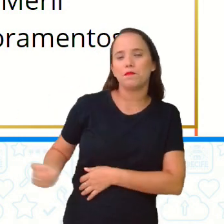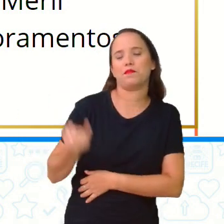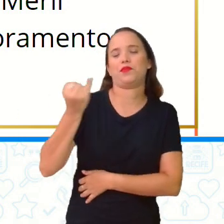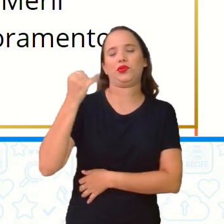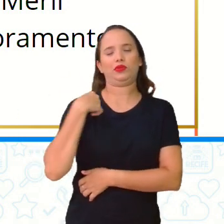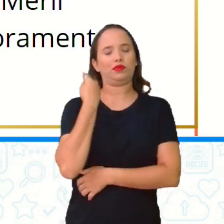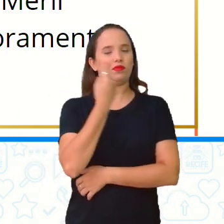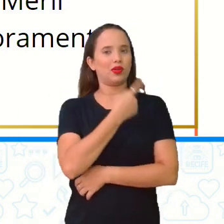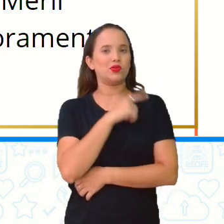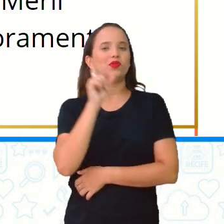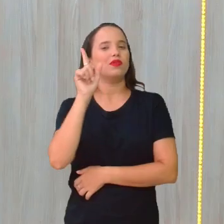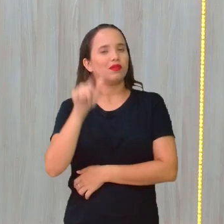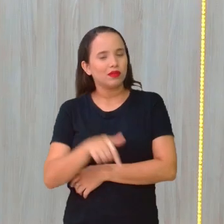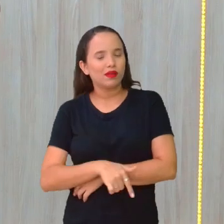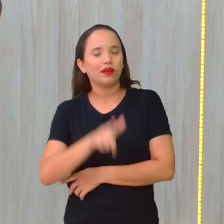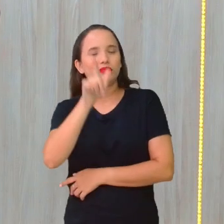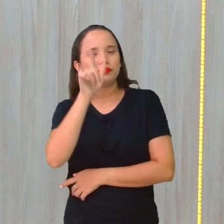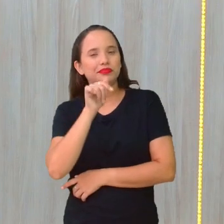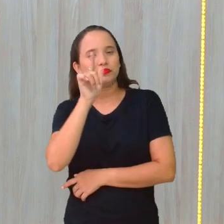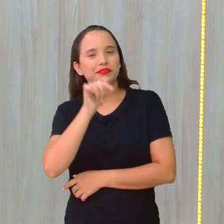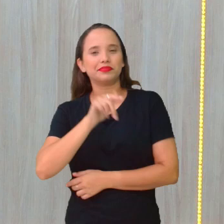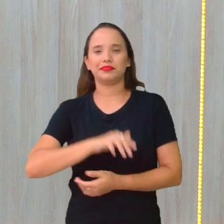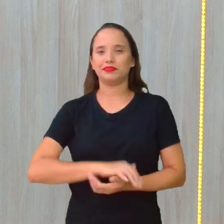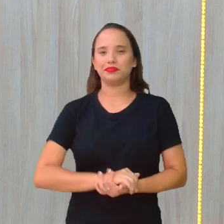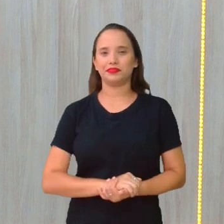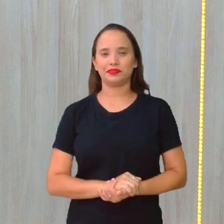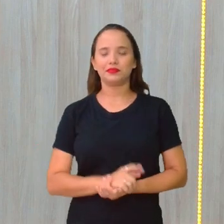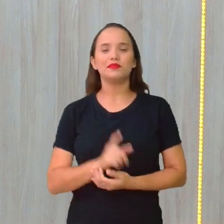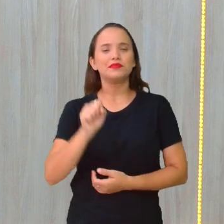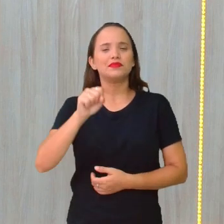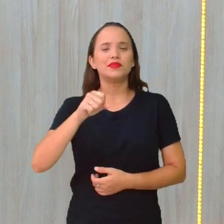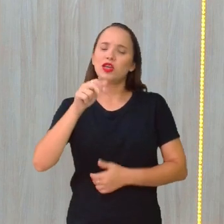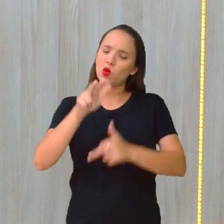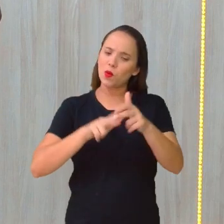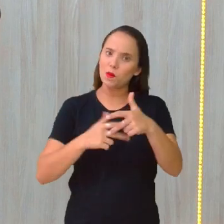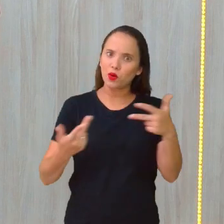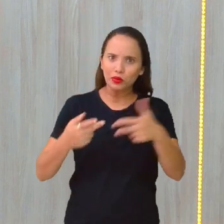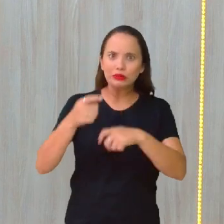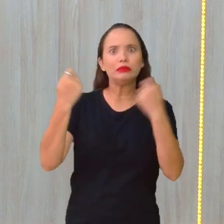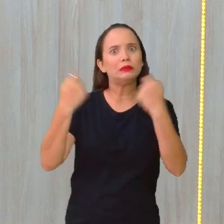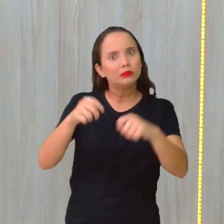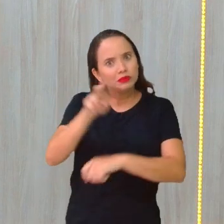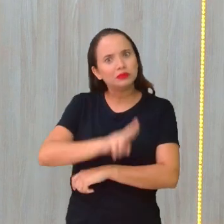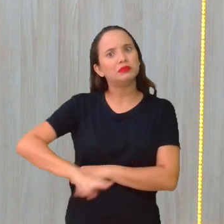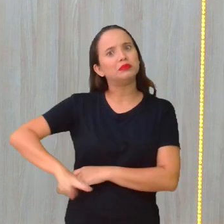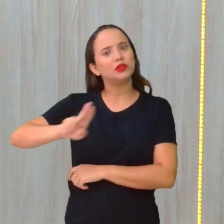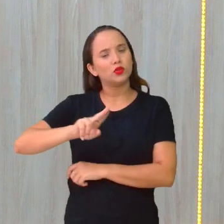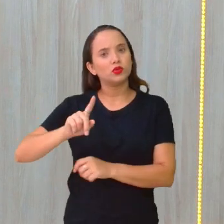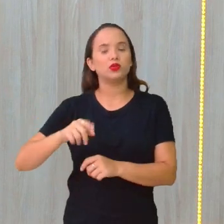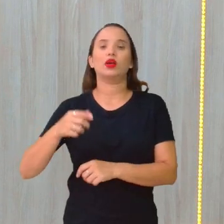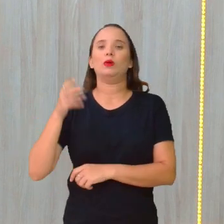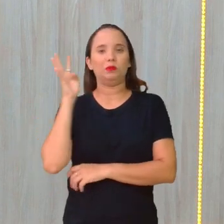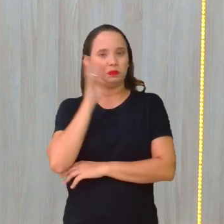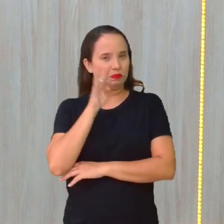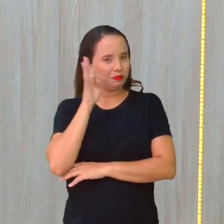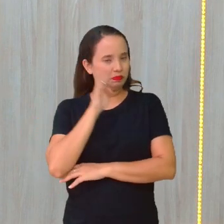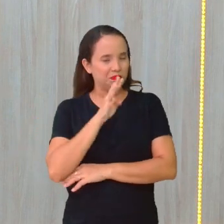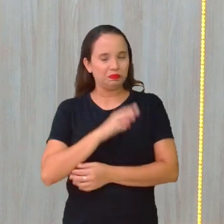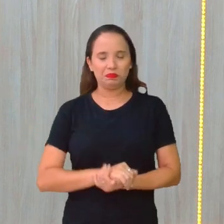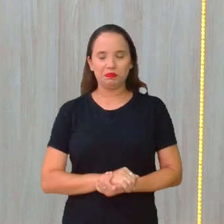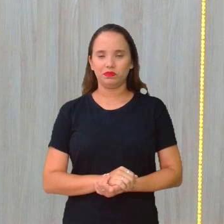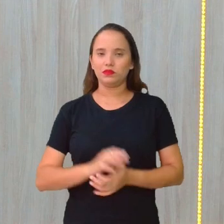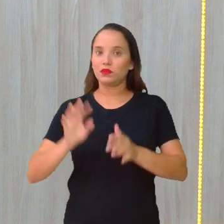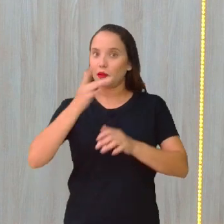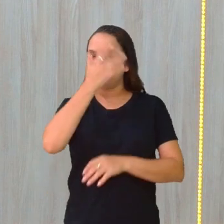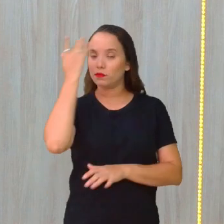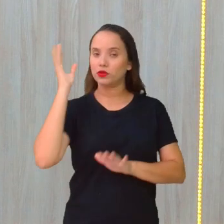que é justamente a água, esse recurso que a gente precisa usar de forma bem legal. Quem